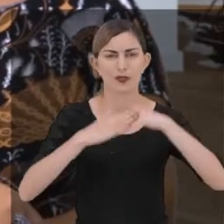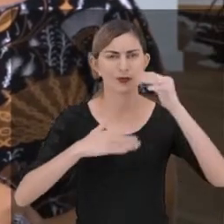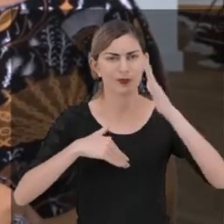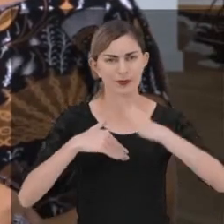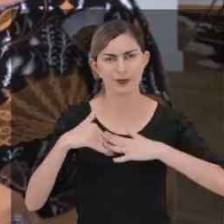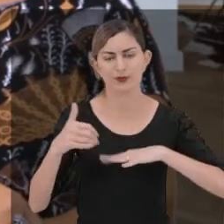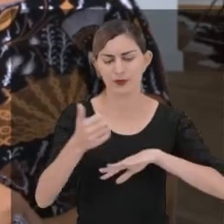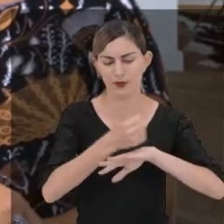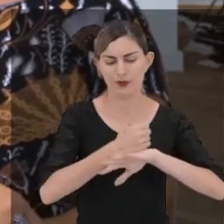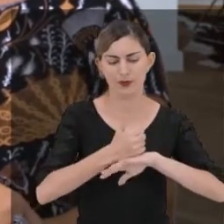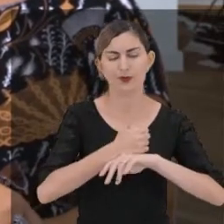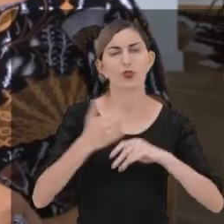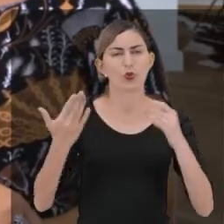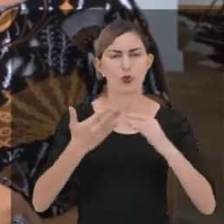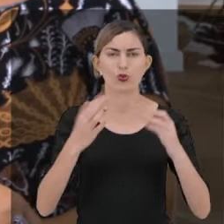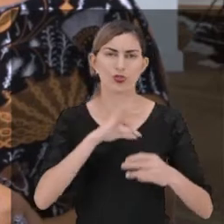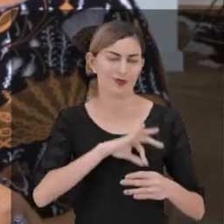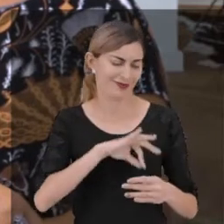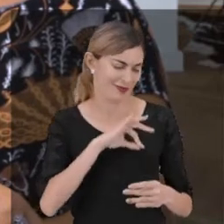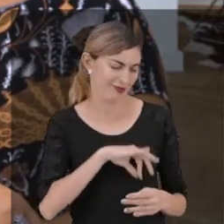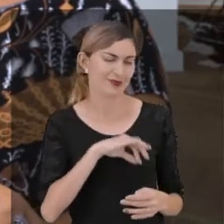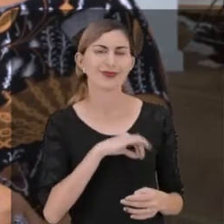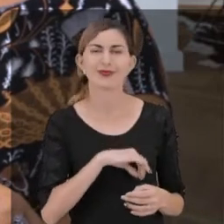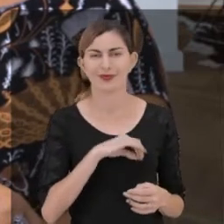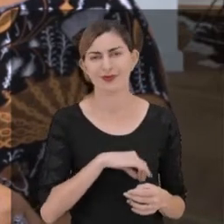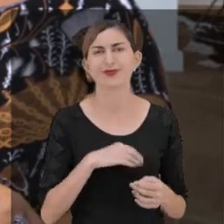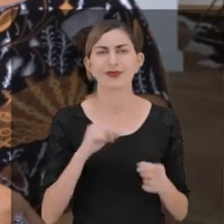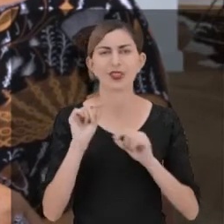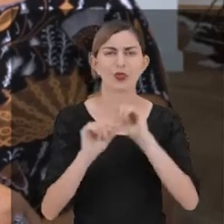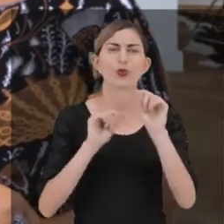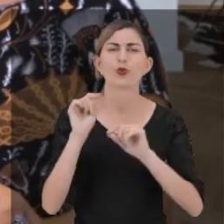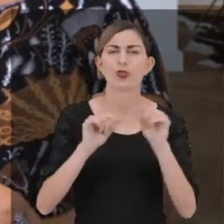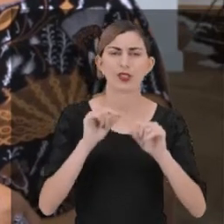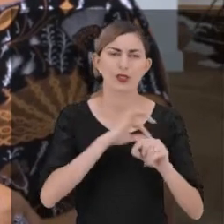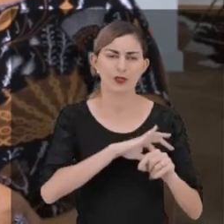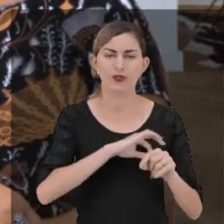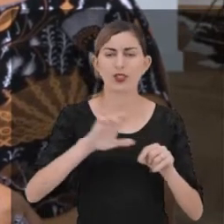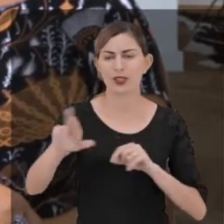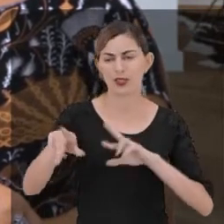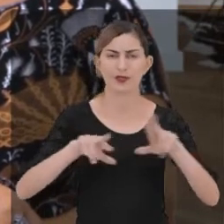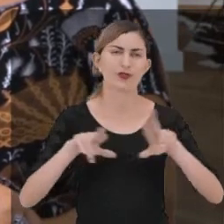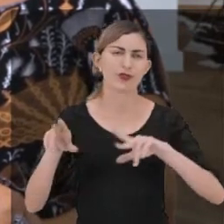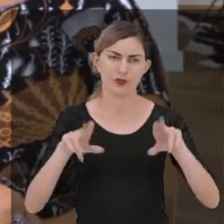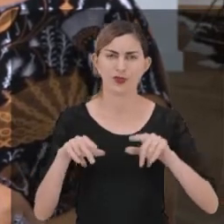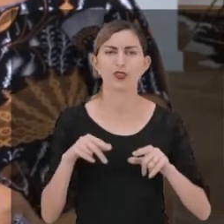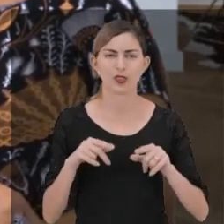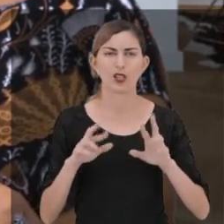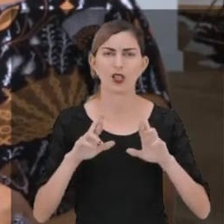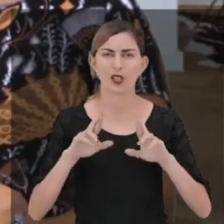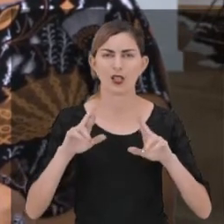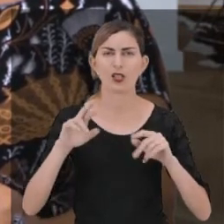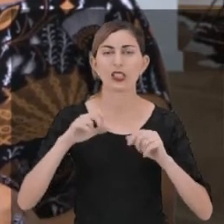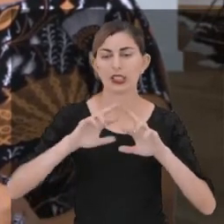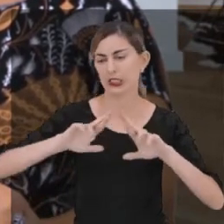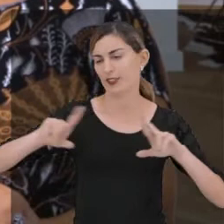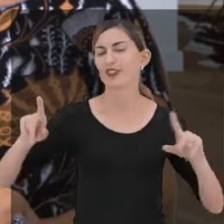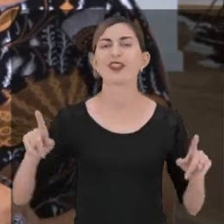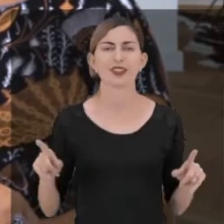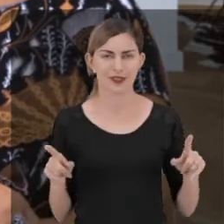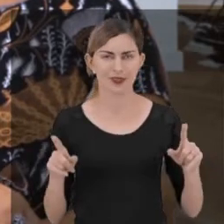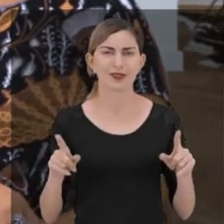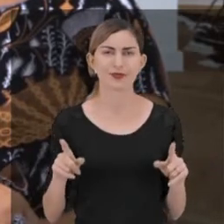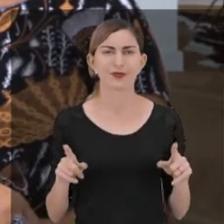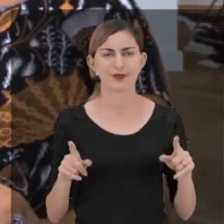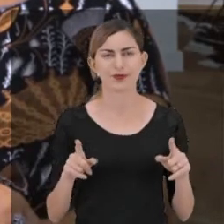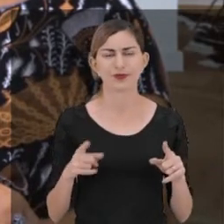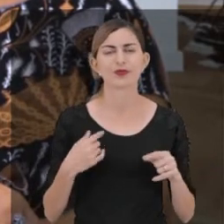praticamos hoje no mercado a remuneração, que é uma remuneração variável, que é uma remuneração